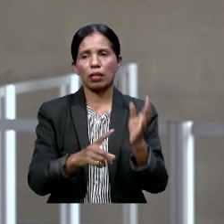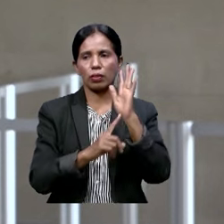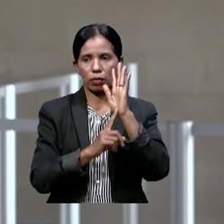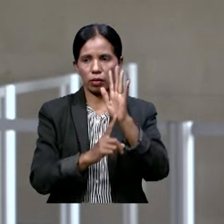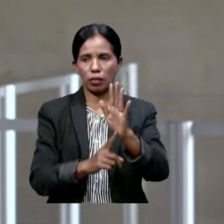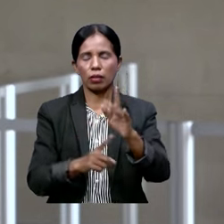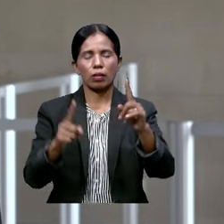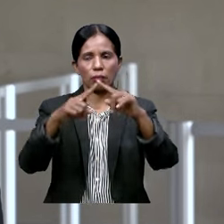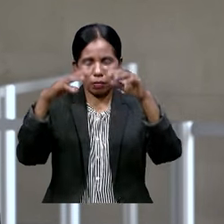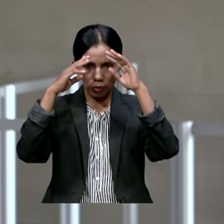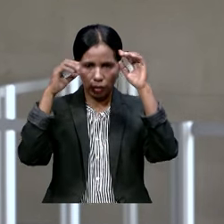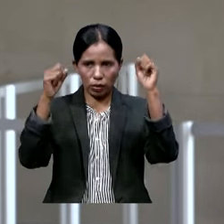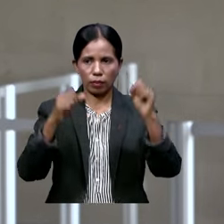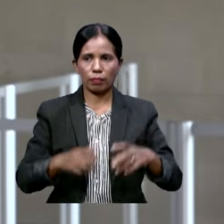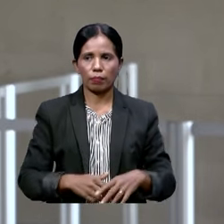o senhor presidente.